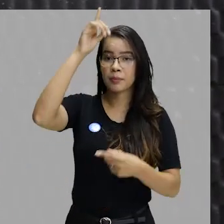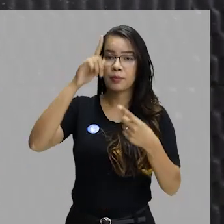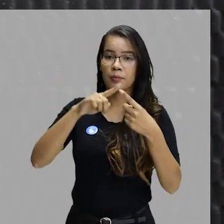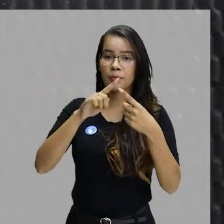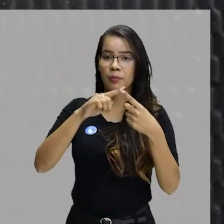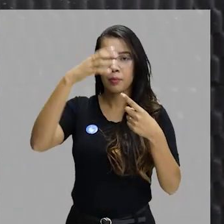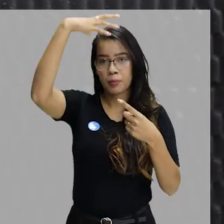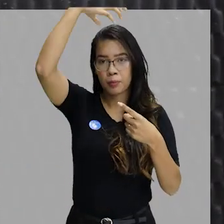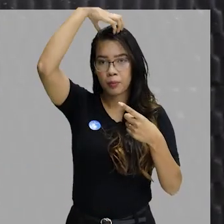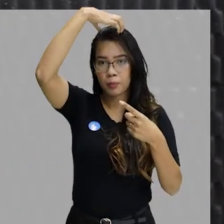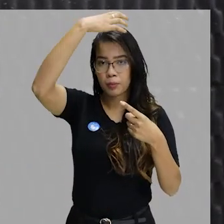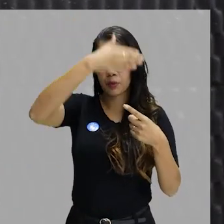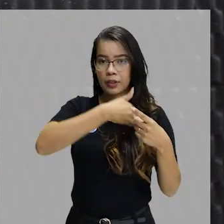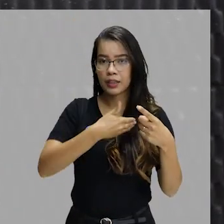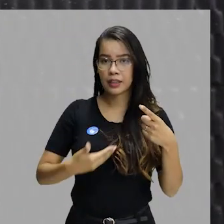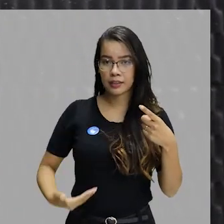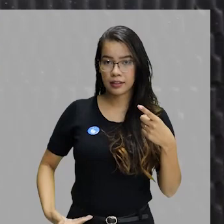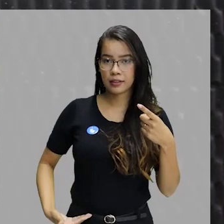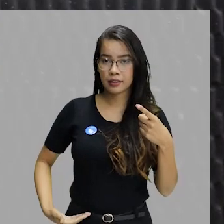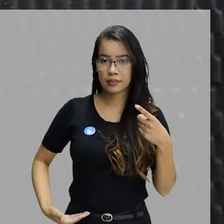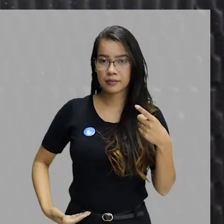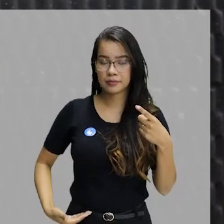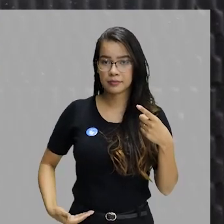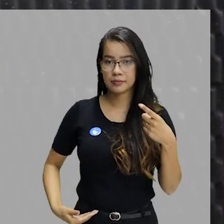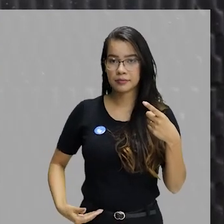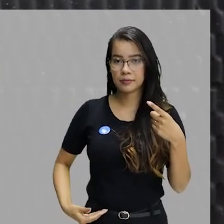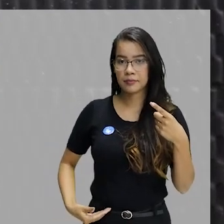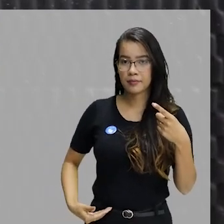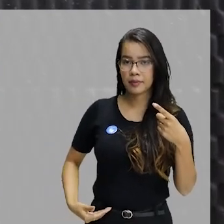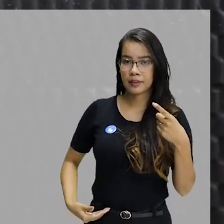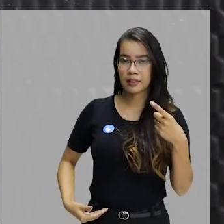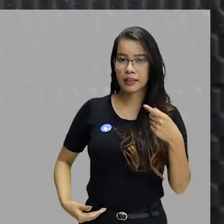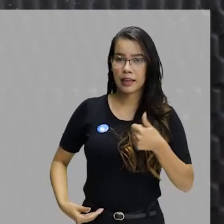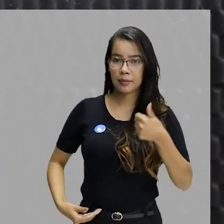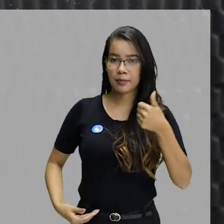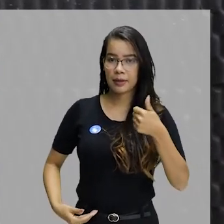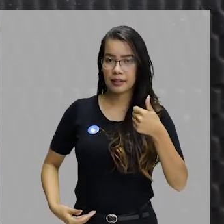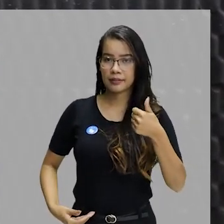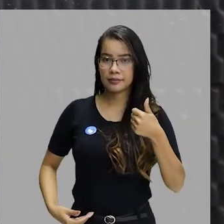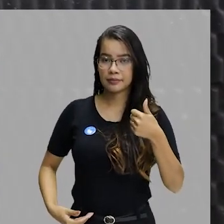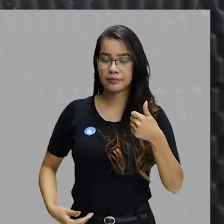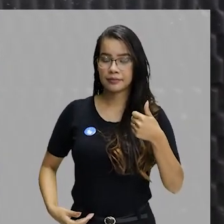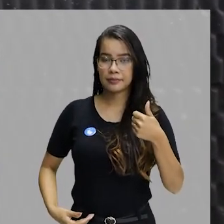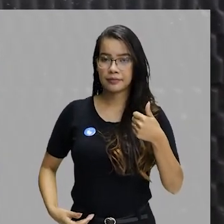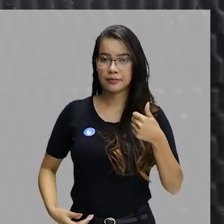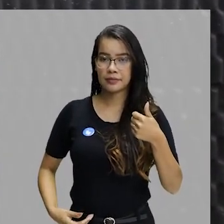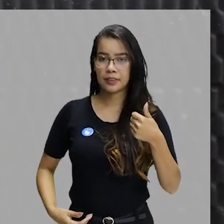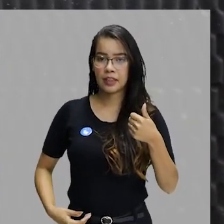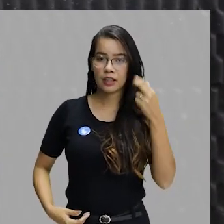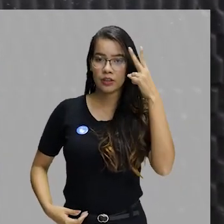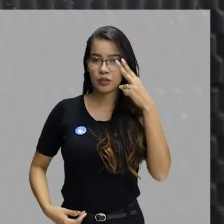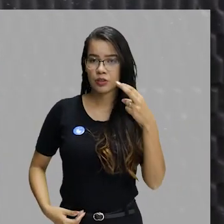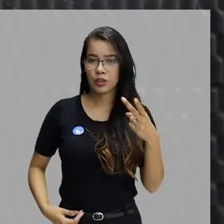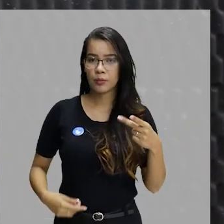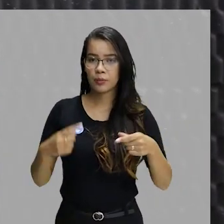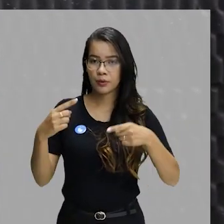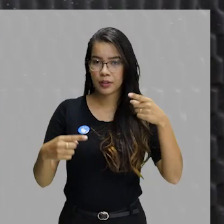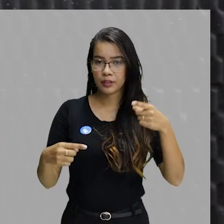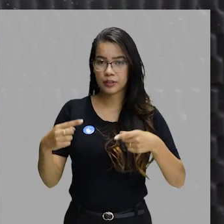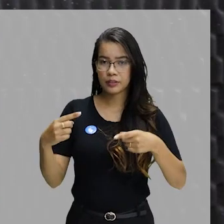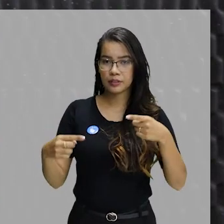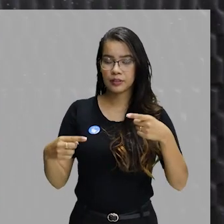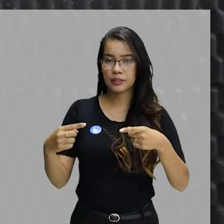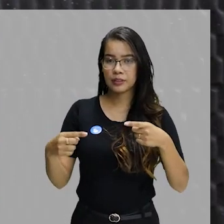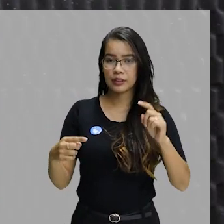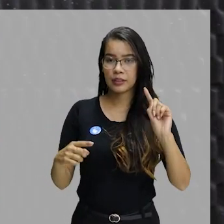monarquia, ou a realeza, que corresponde à primeira fase dessa história política,